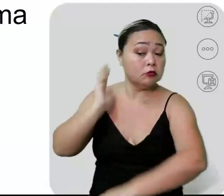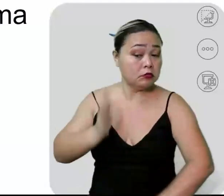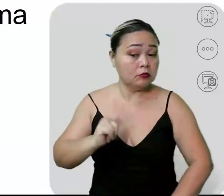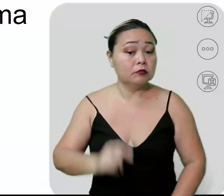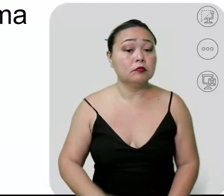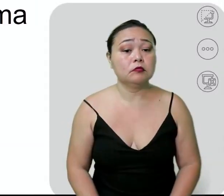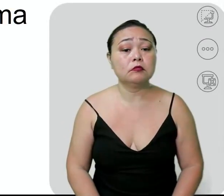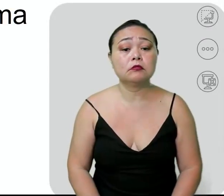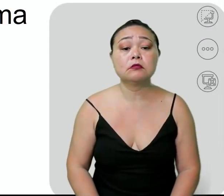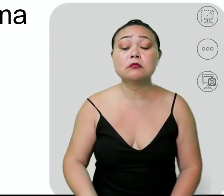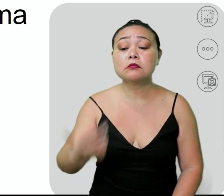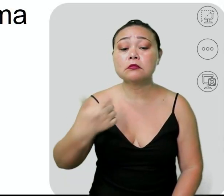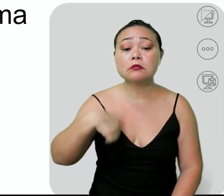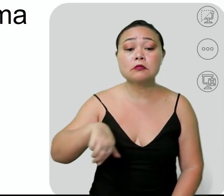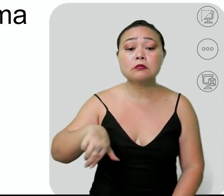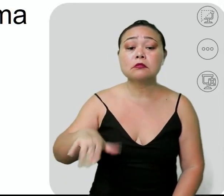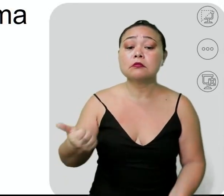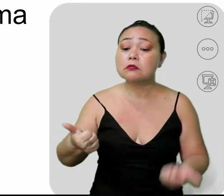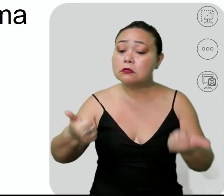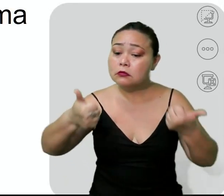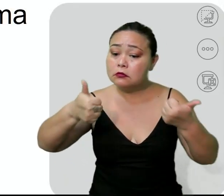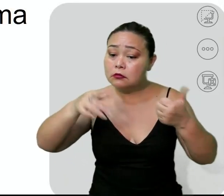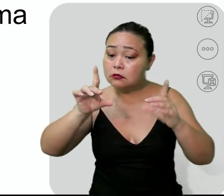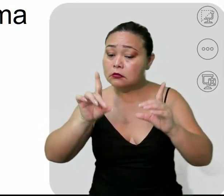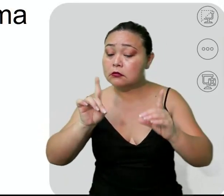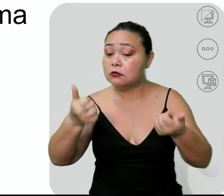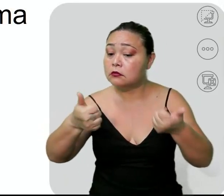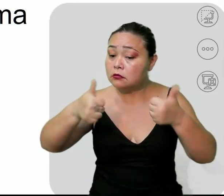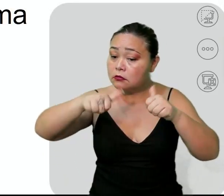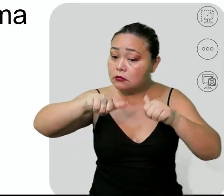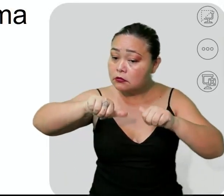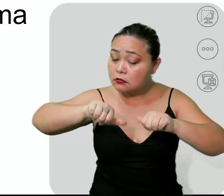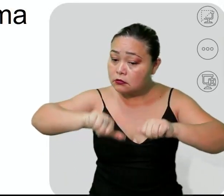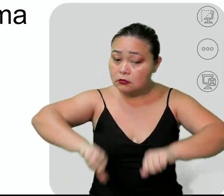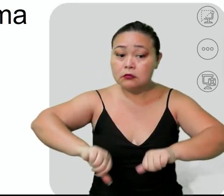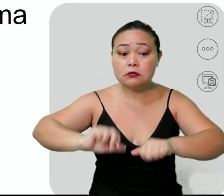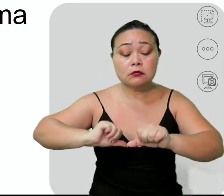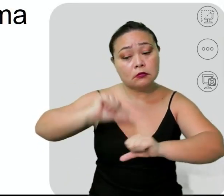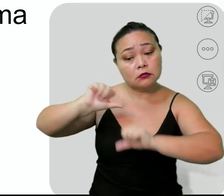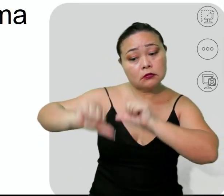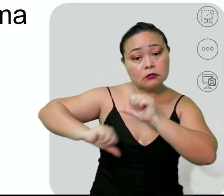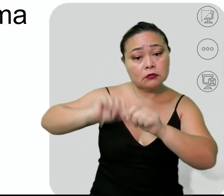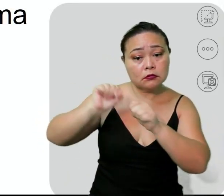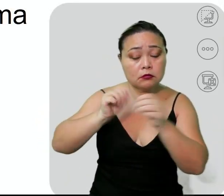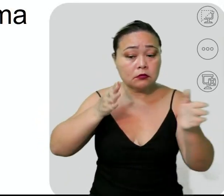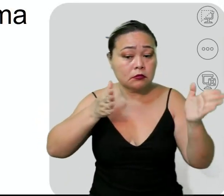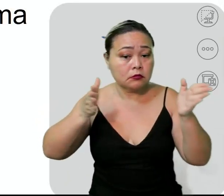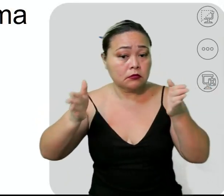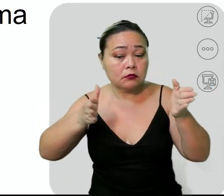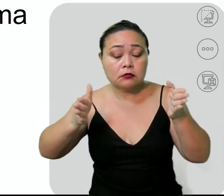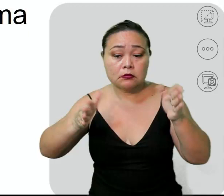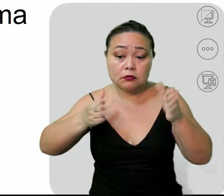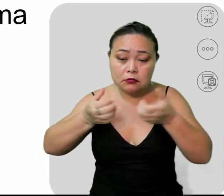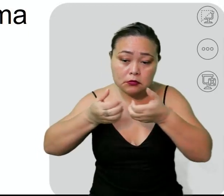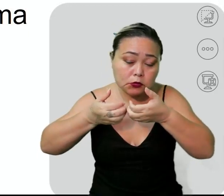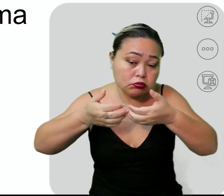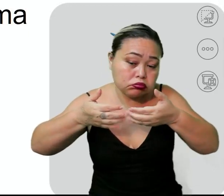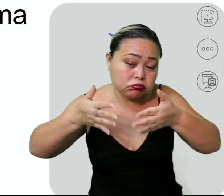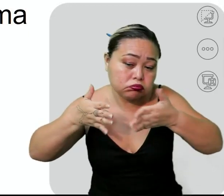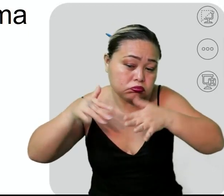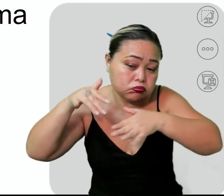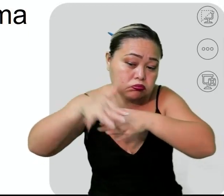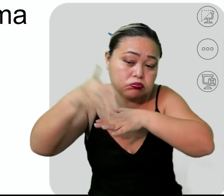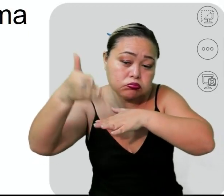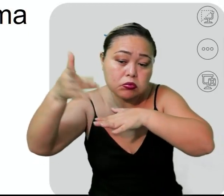lá. A depressão, por exemplo. Ao contrário da fase de expansão,